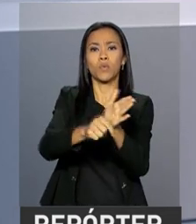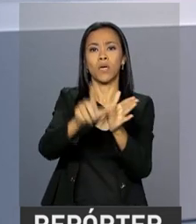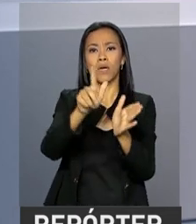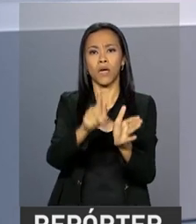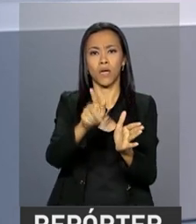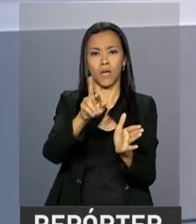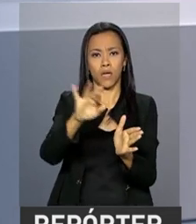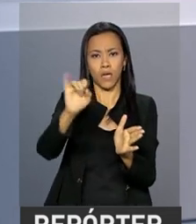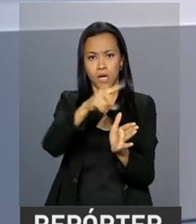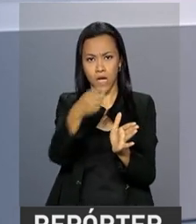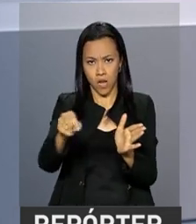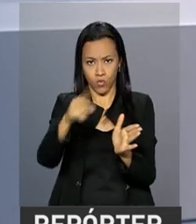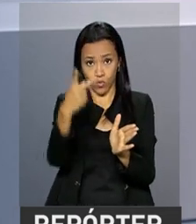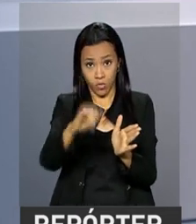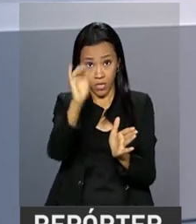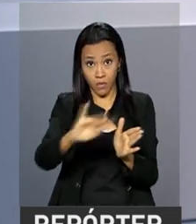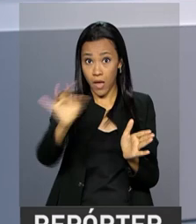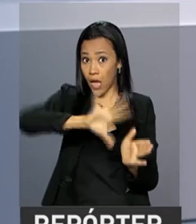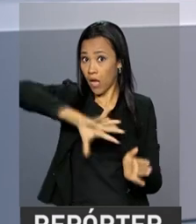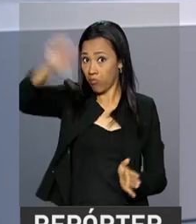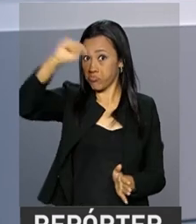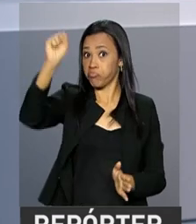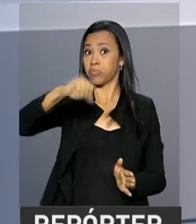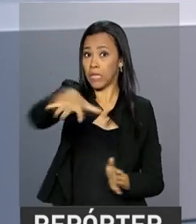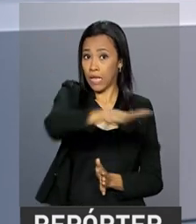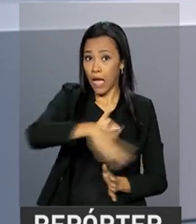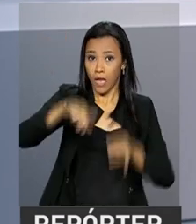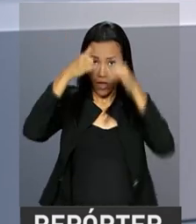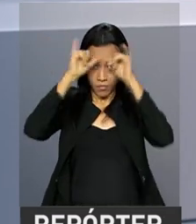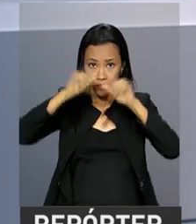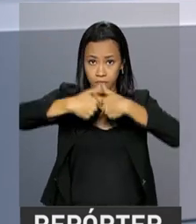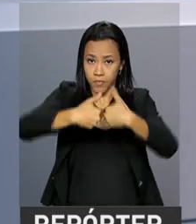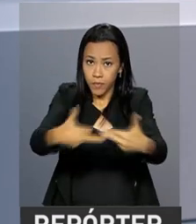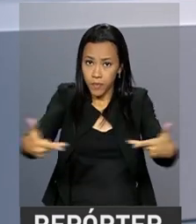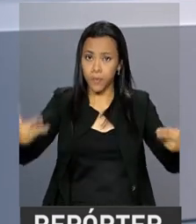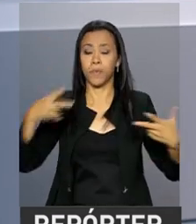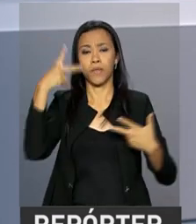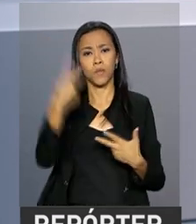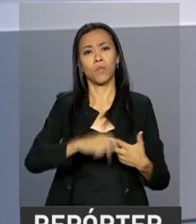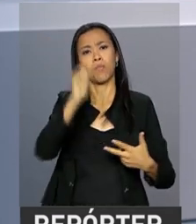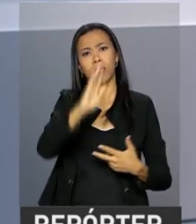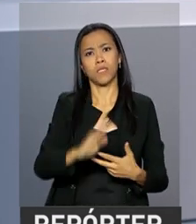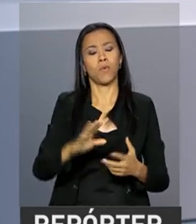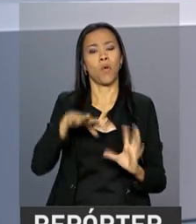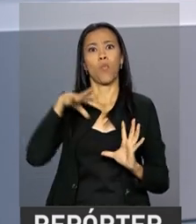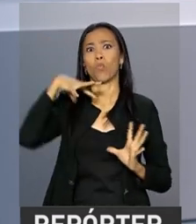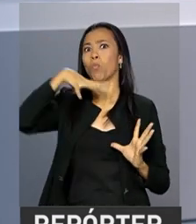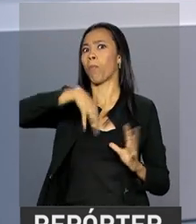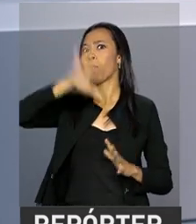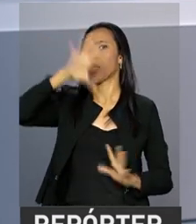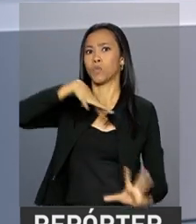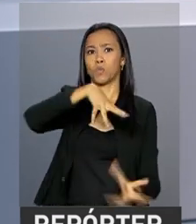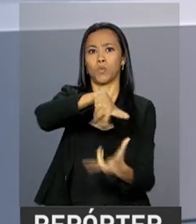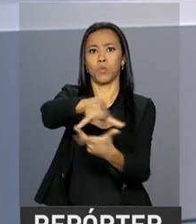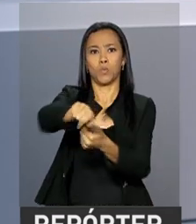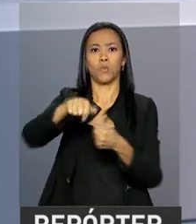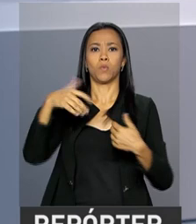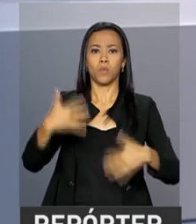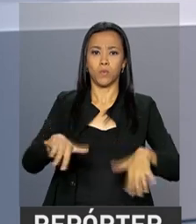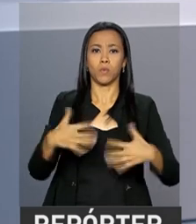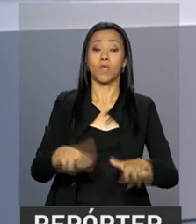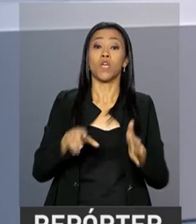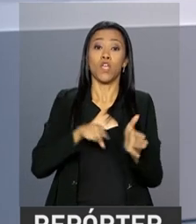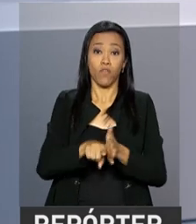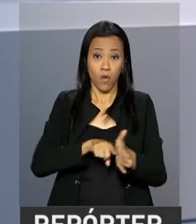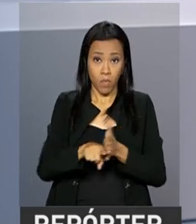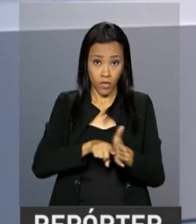um dos líderes mundiais em produtividade agropecuária o crescimento da nossa produção é o maior do mundo de acordo com dados do